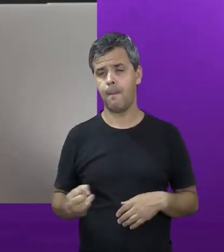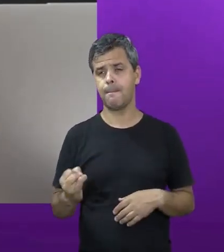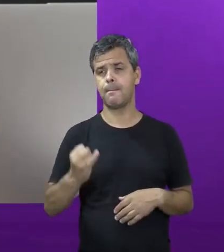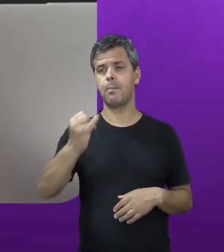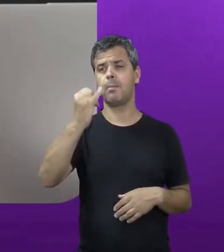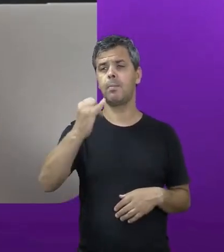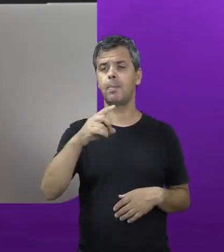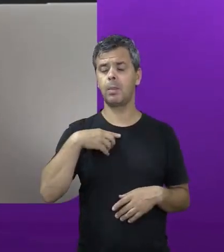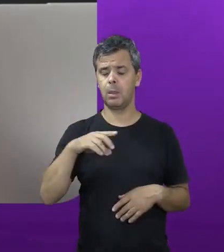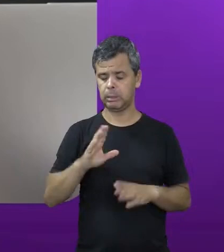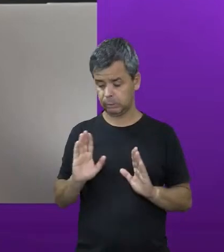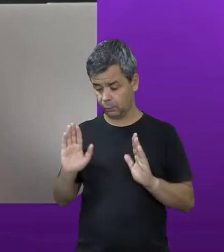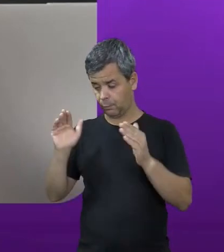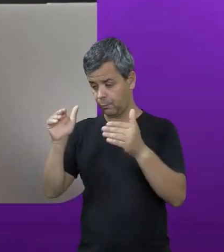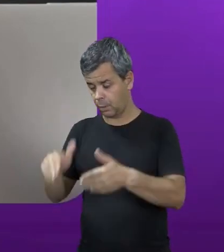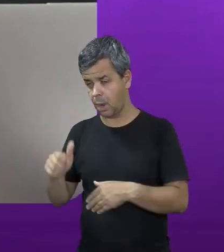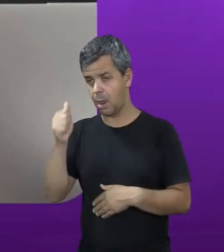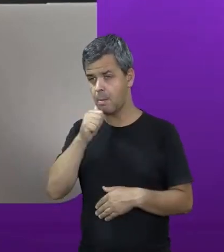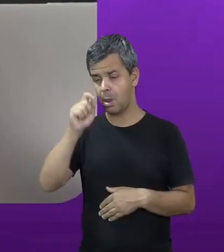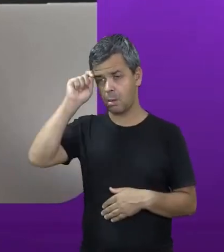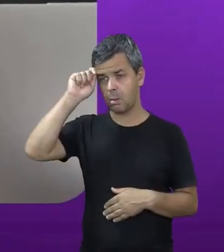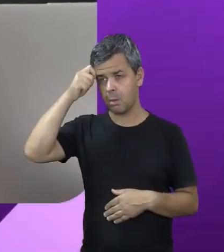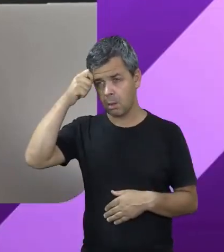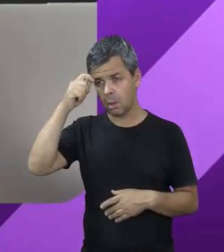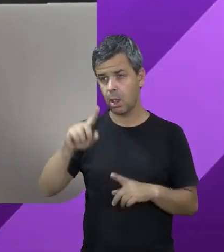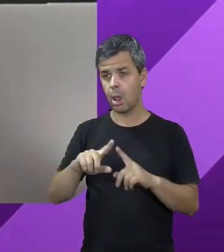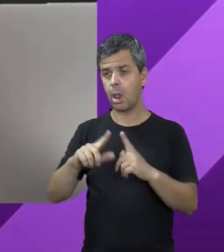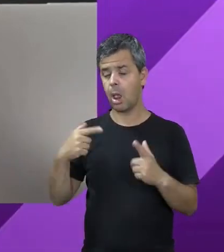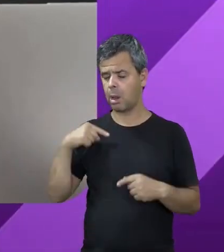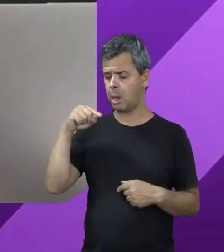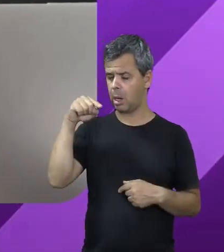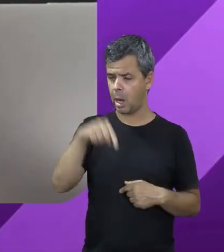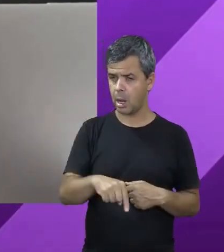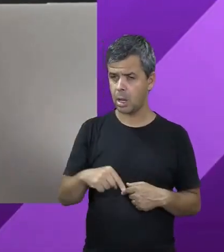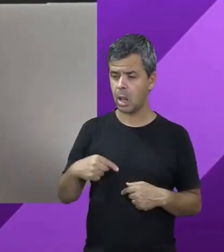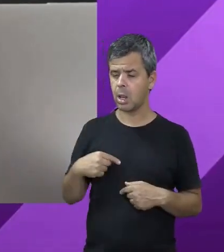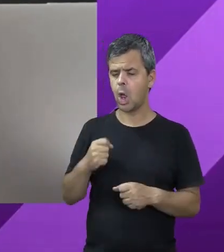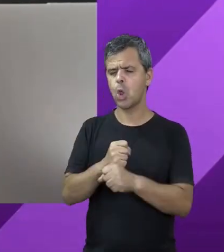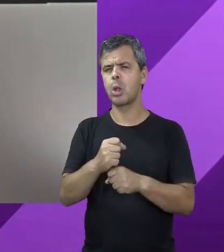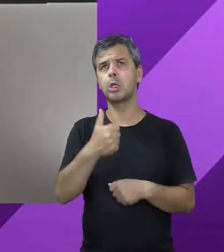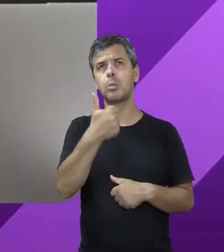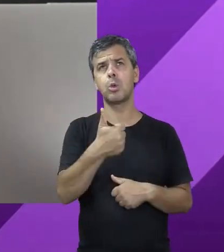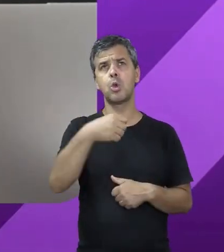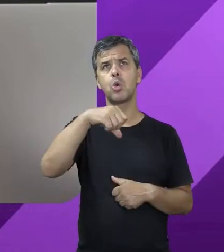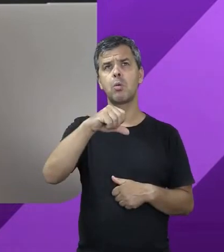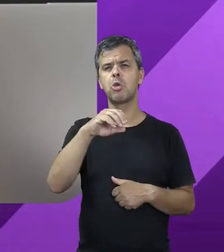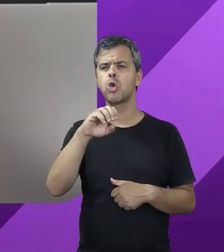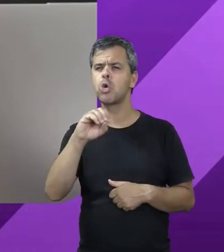falar especificamente das mulheres negras. É a partir daí, da década de 80, né, que a